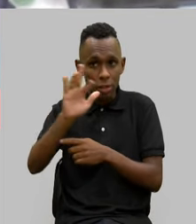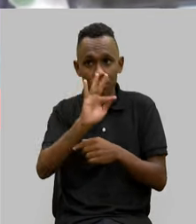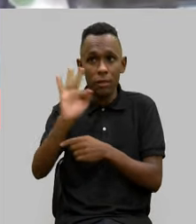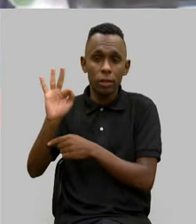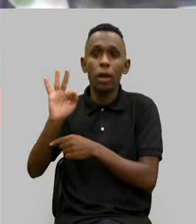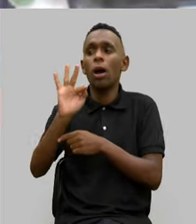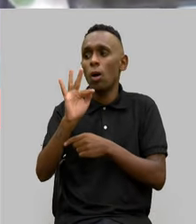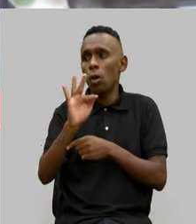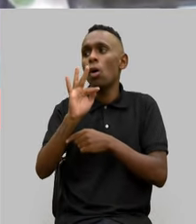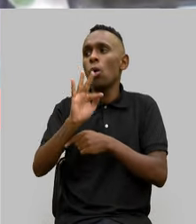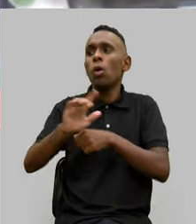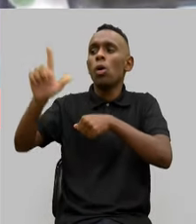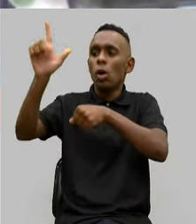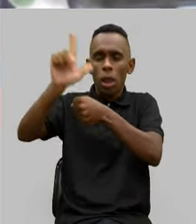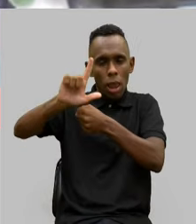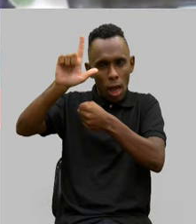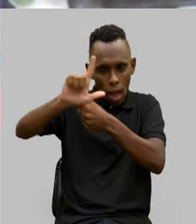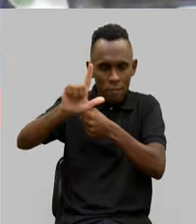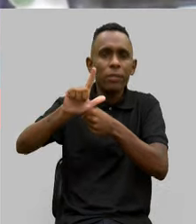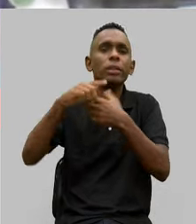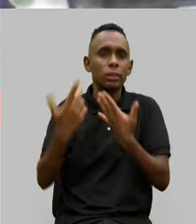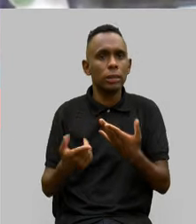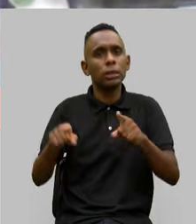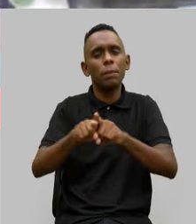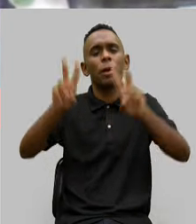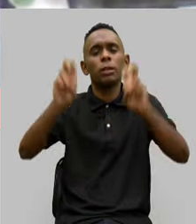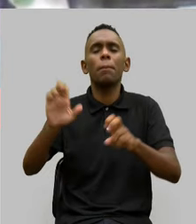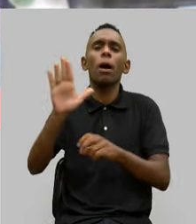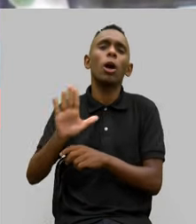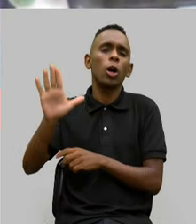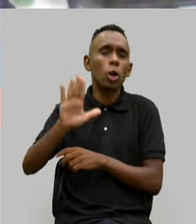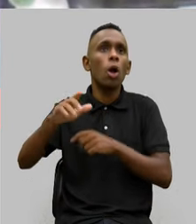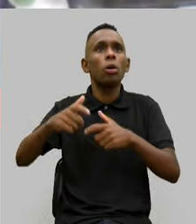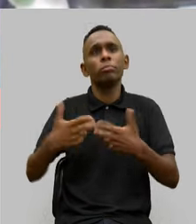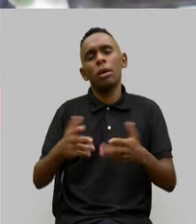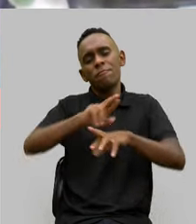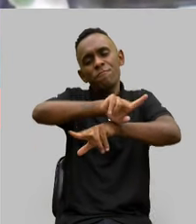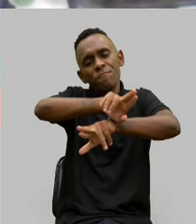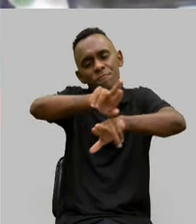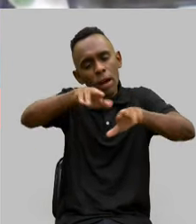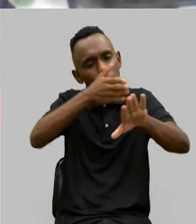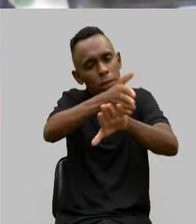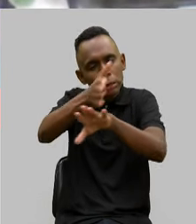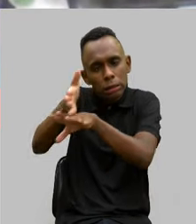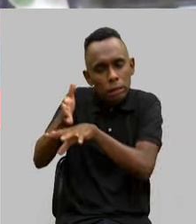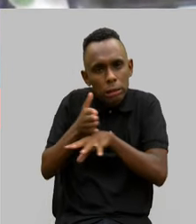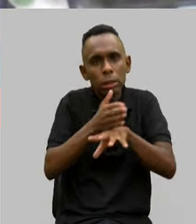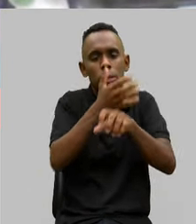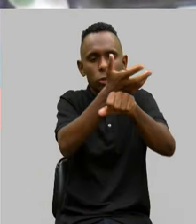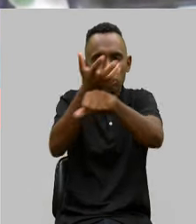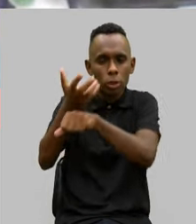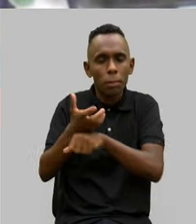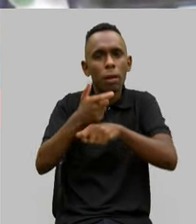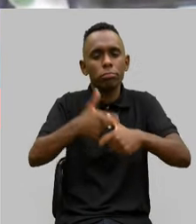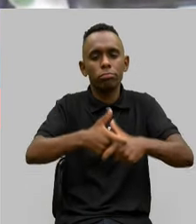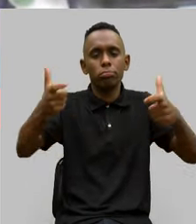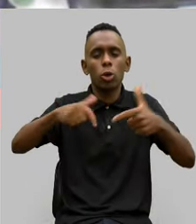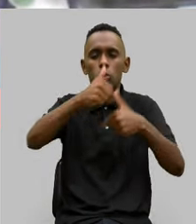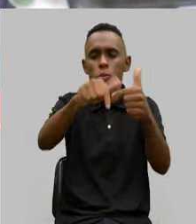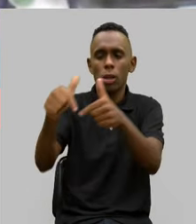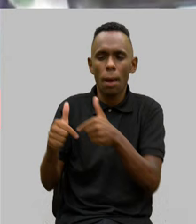espaço para o conhecimento acerca da temática da cannabis em nível multidisciplinar expandindo assim as nossas áreas de